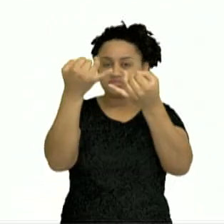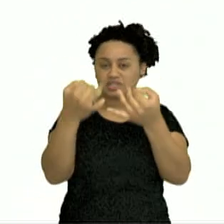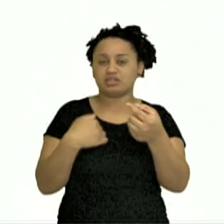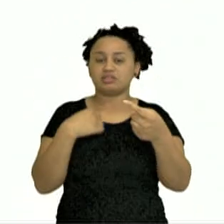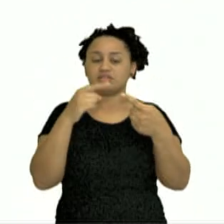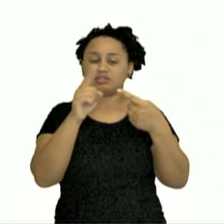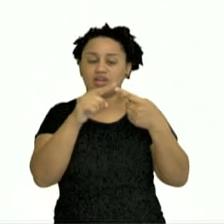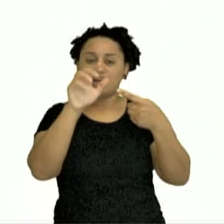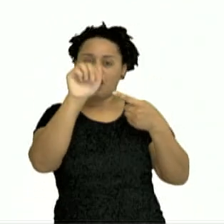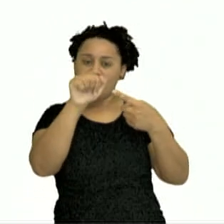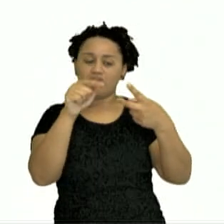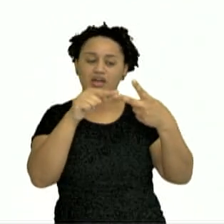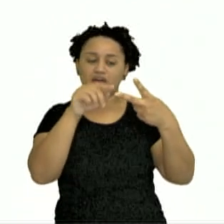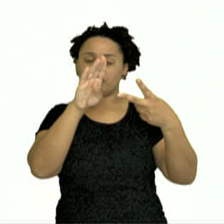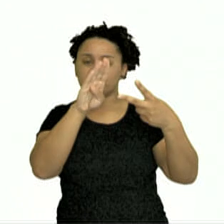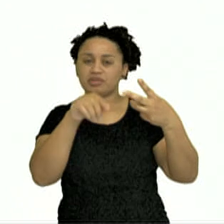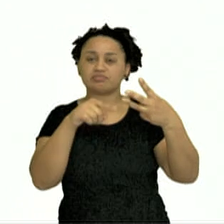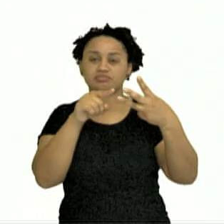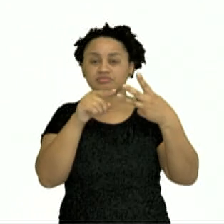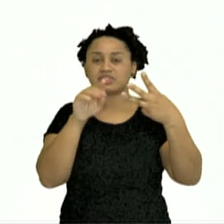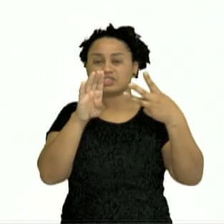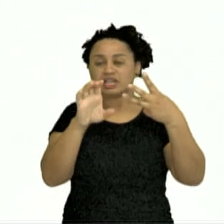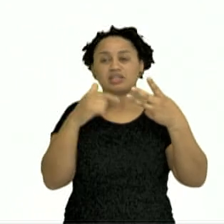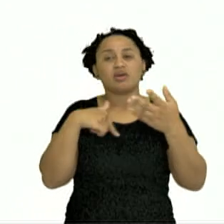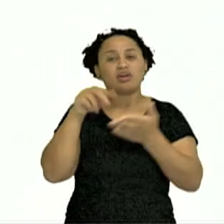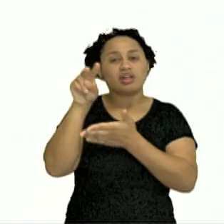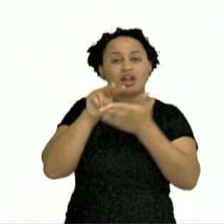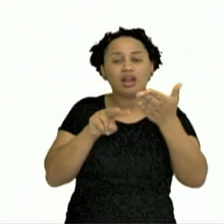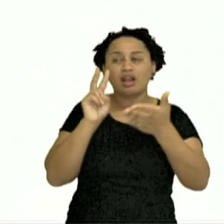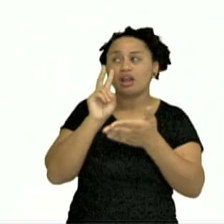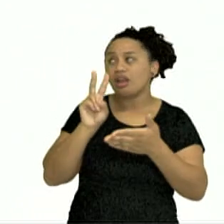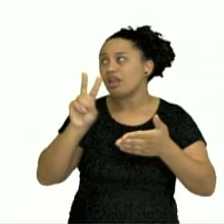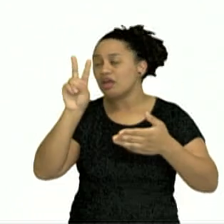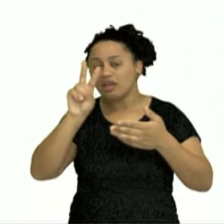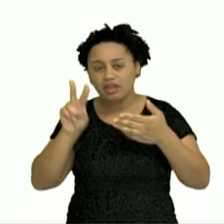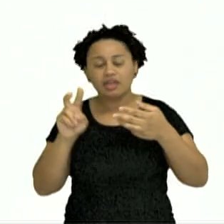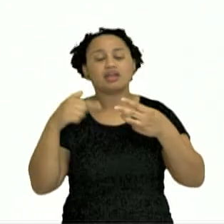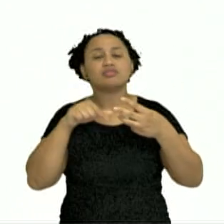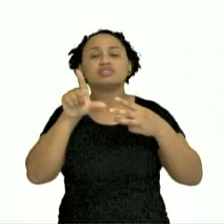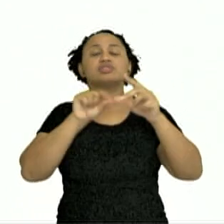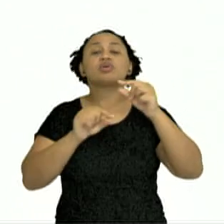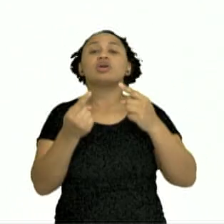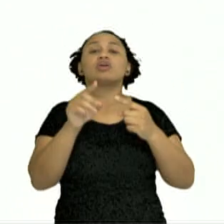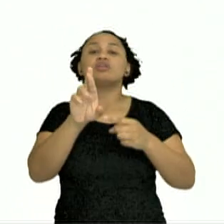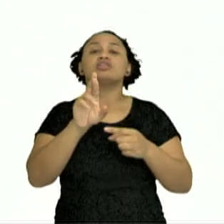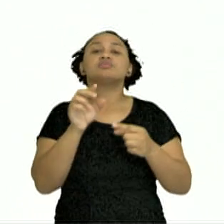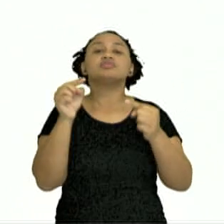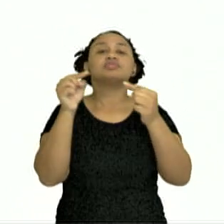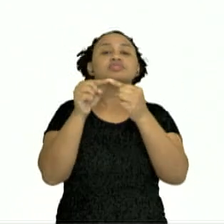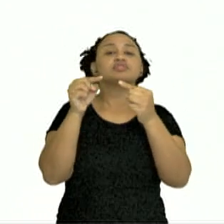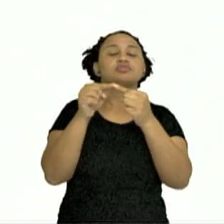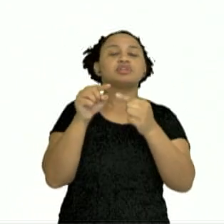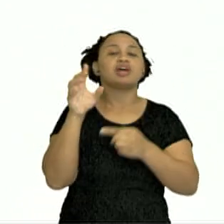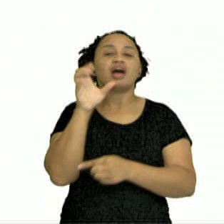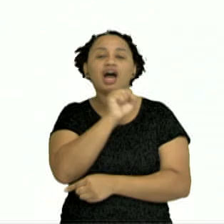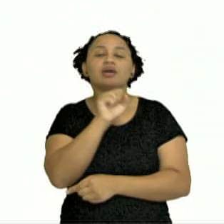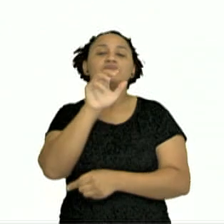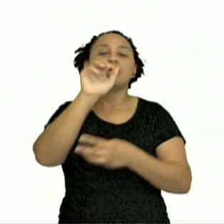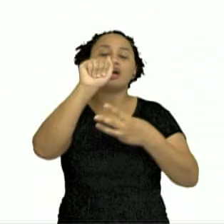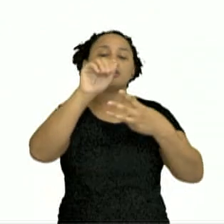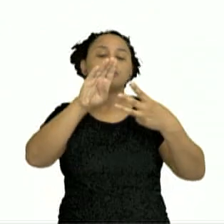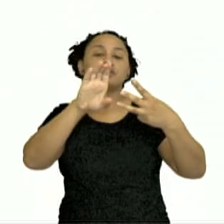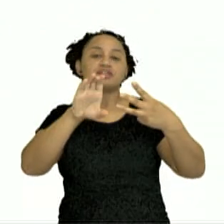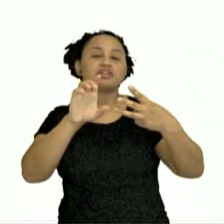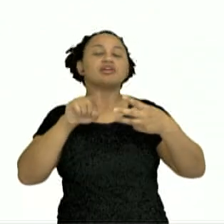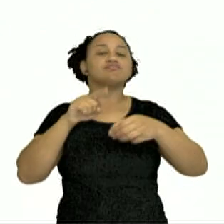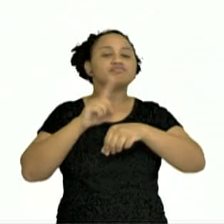Letra A, massas de ar. Letra B, albedo. Ou letra C, relevo. É bem rápido. A, B ou C,